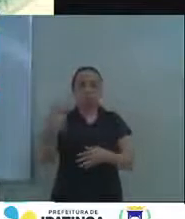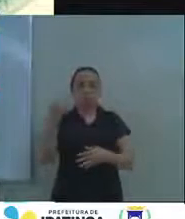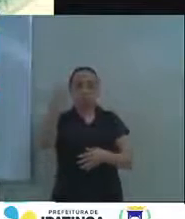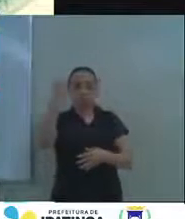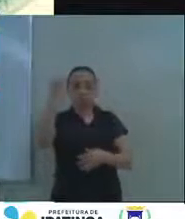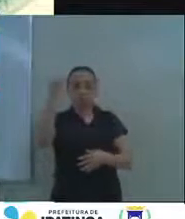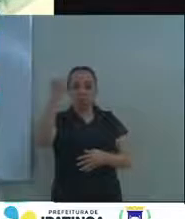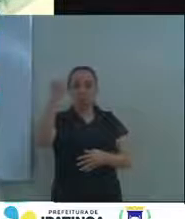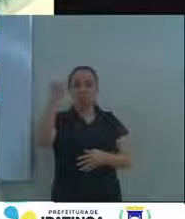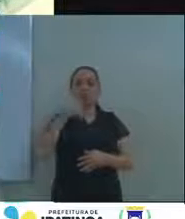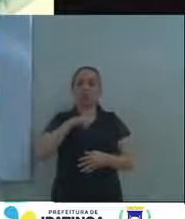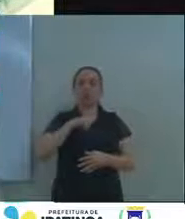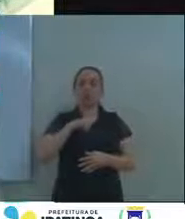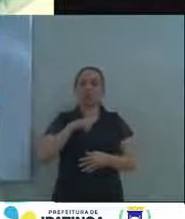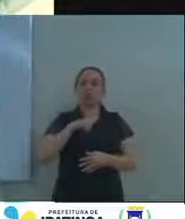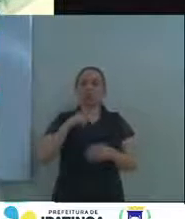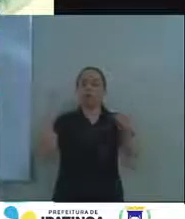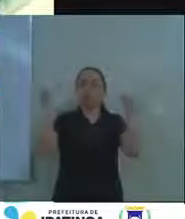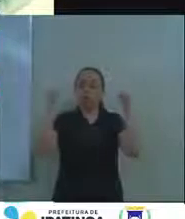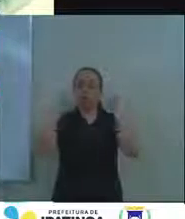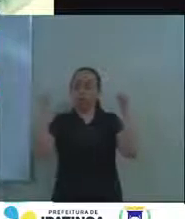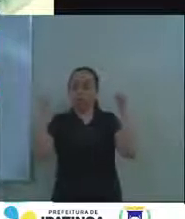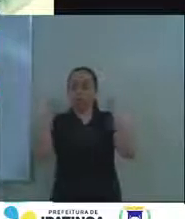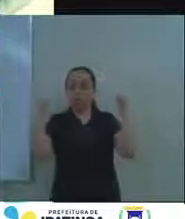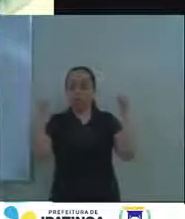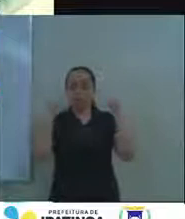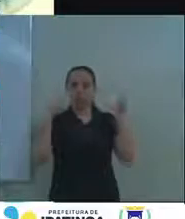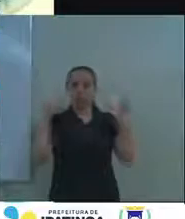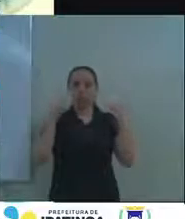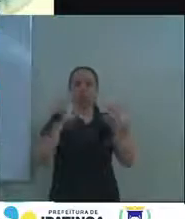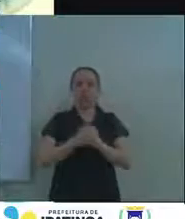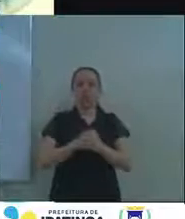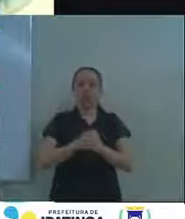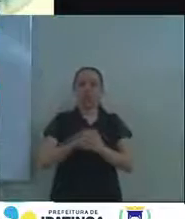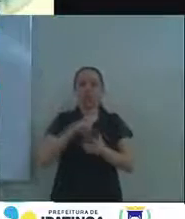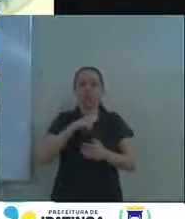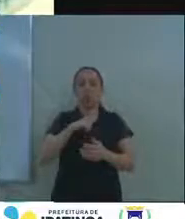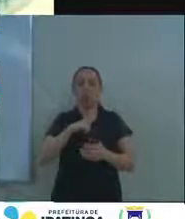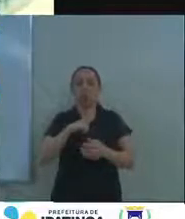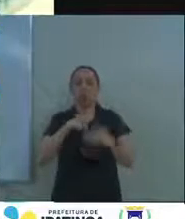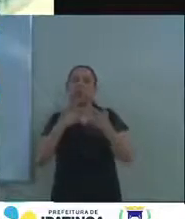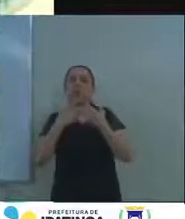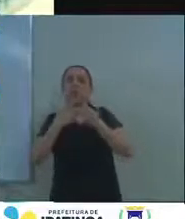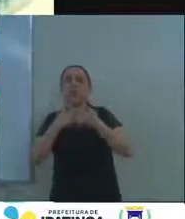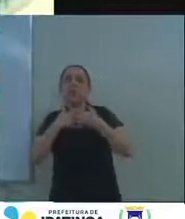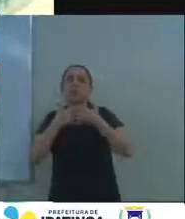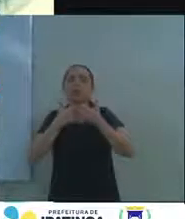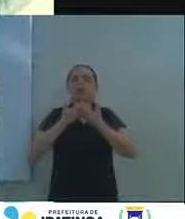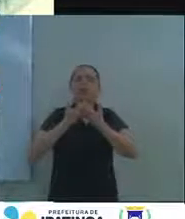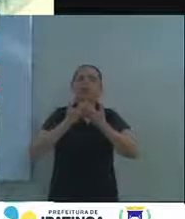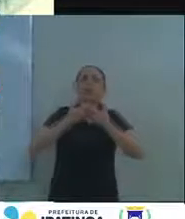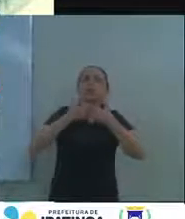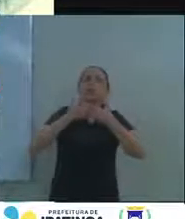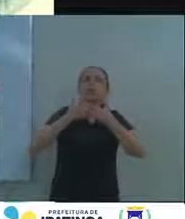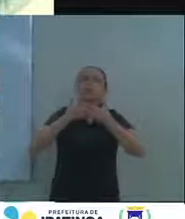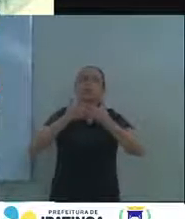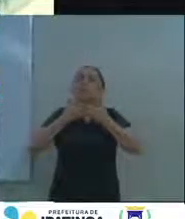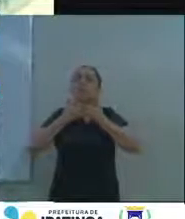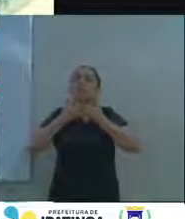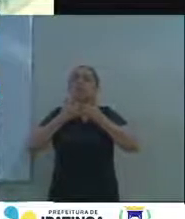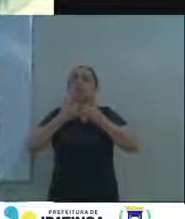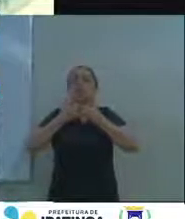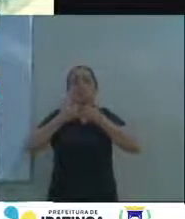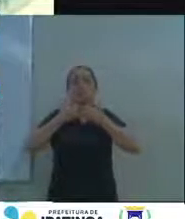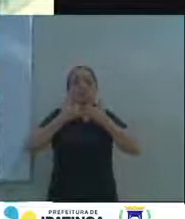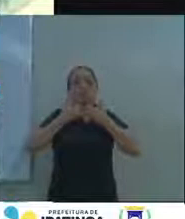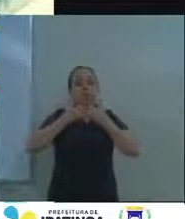física... a gente precisa alongar o músculo. Então, eu tenho uma musculatura cervical que eu preciso